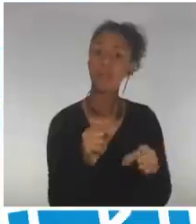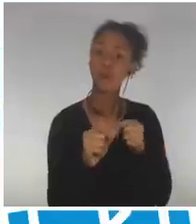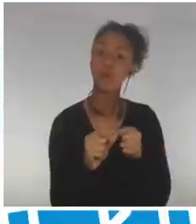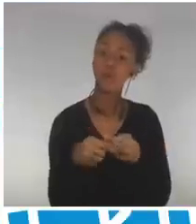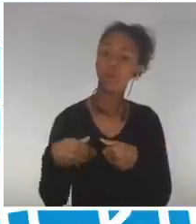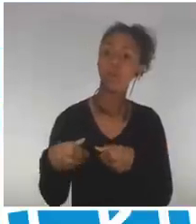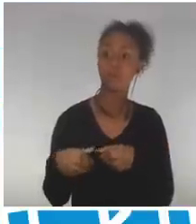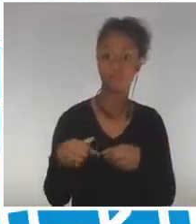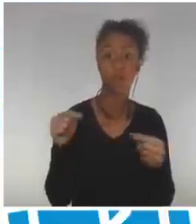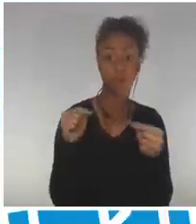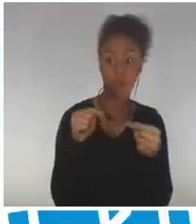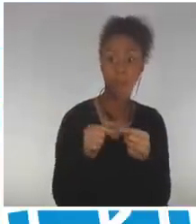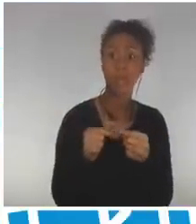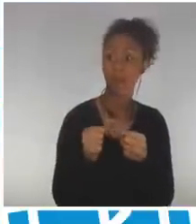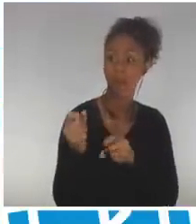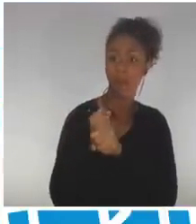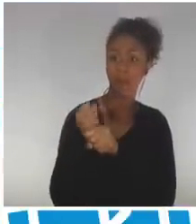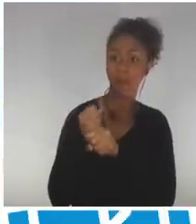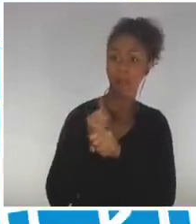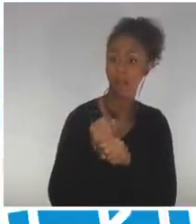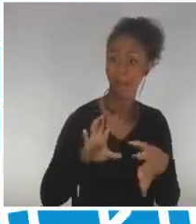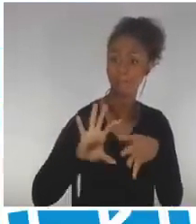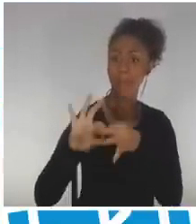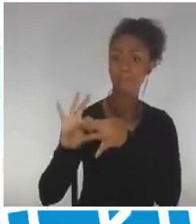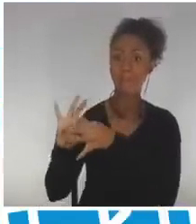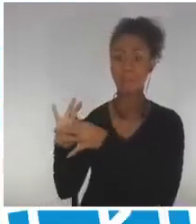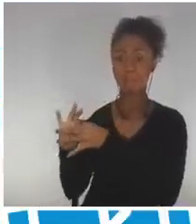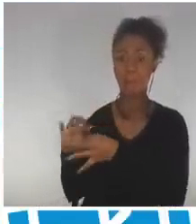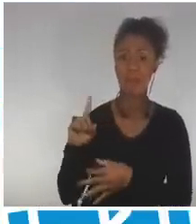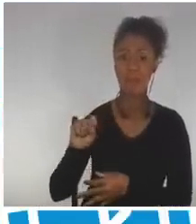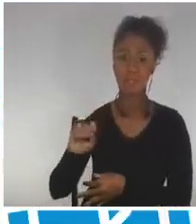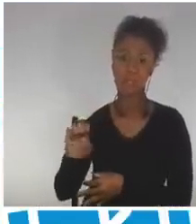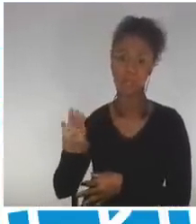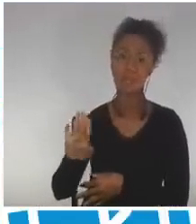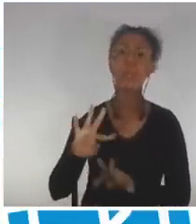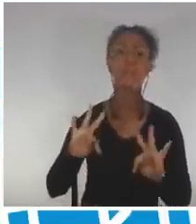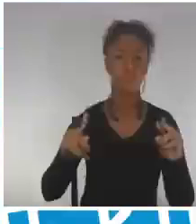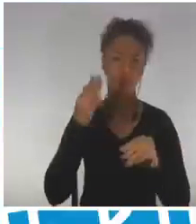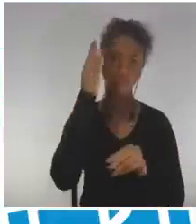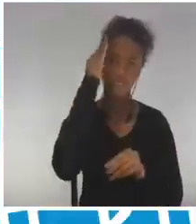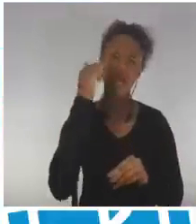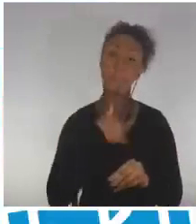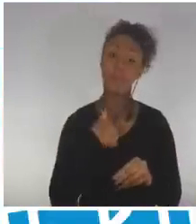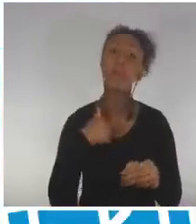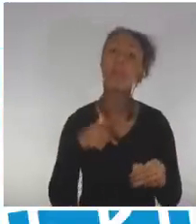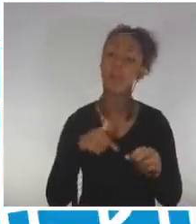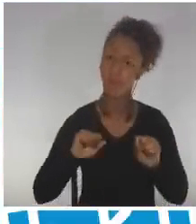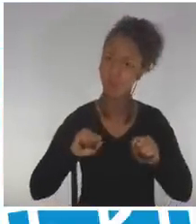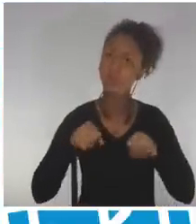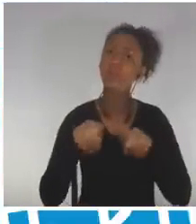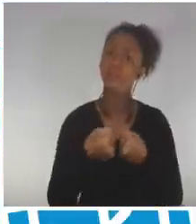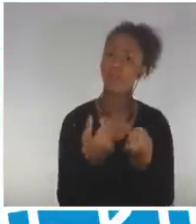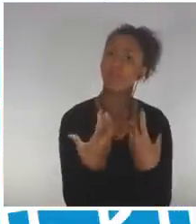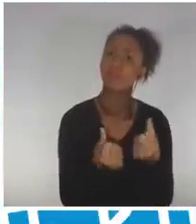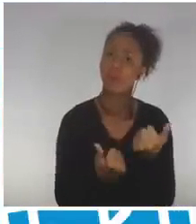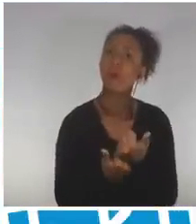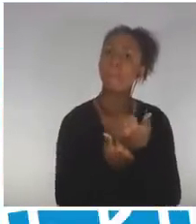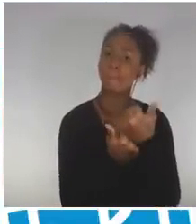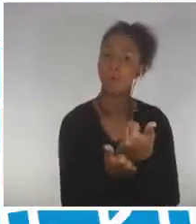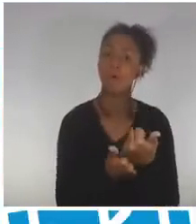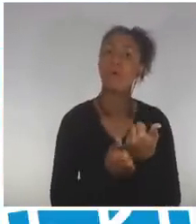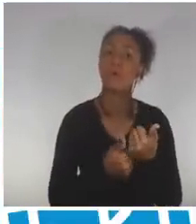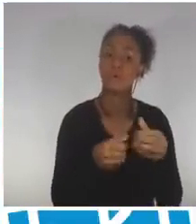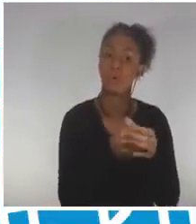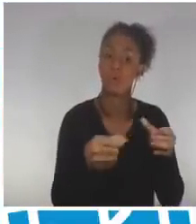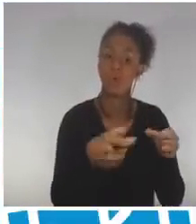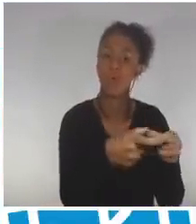nos últimos anos. Bom, todo mundo sabe que eu defendo o SAEB amostral esse ano, né? E não o SAEB censitário,